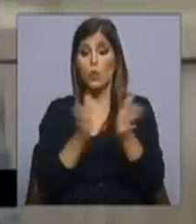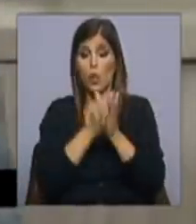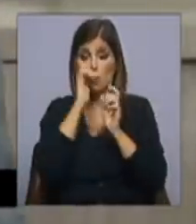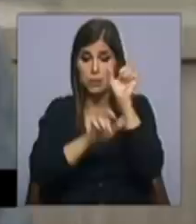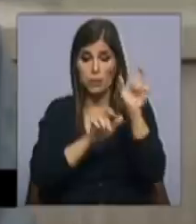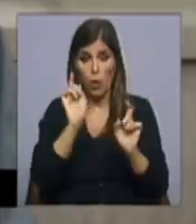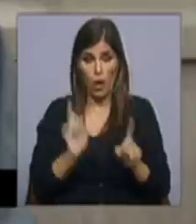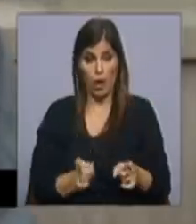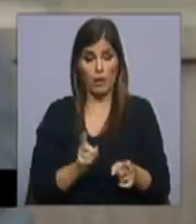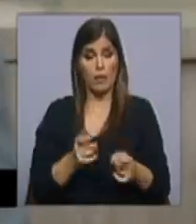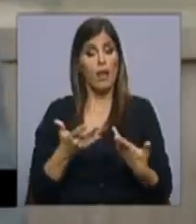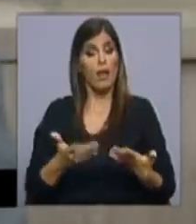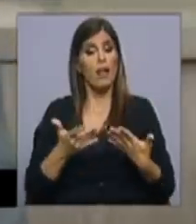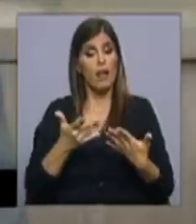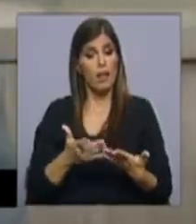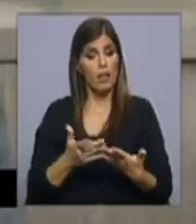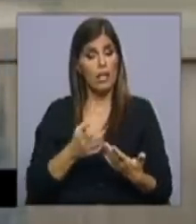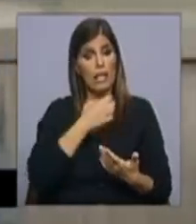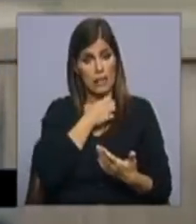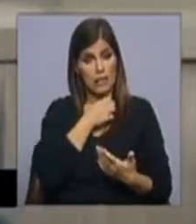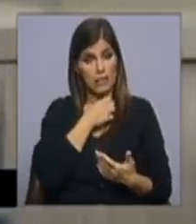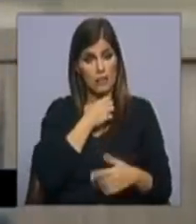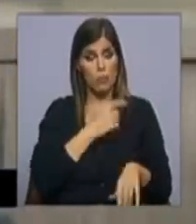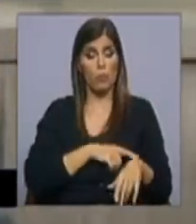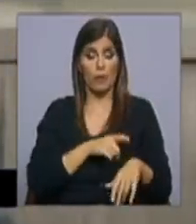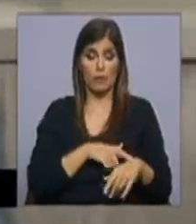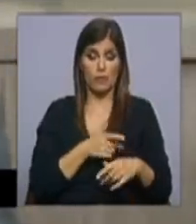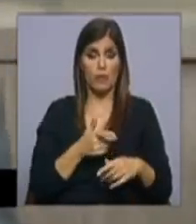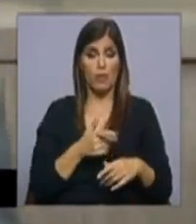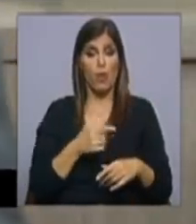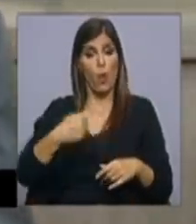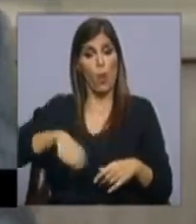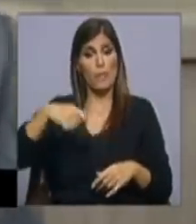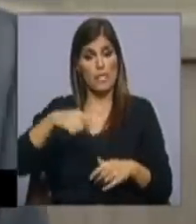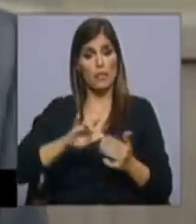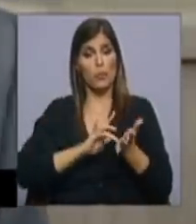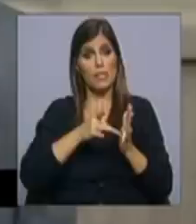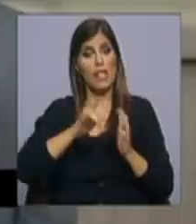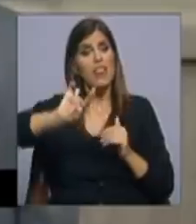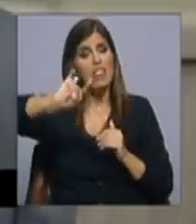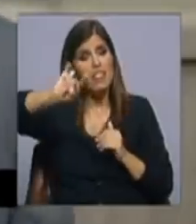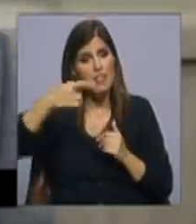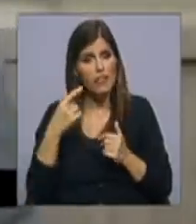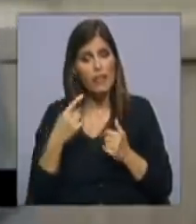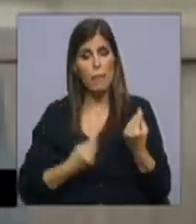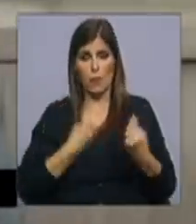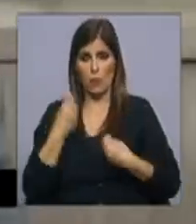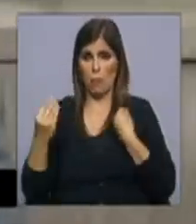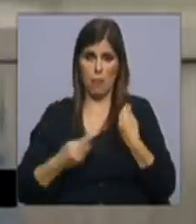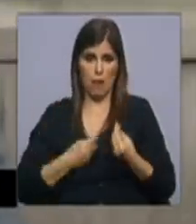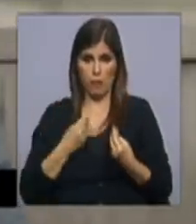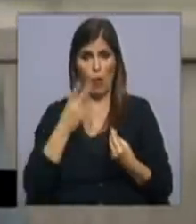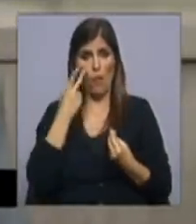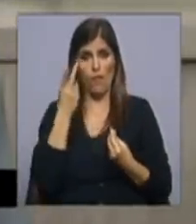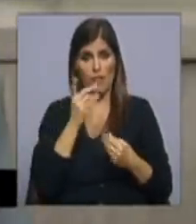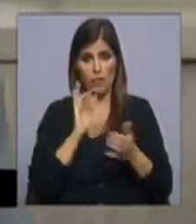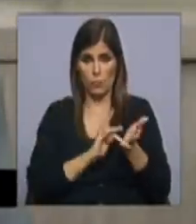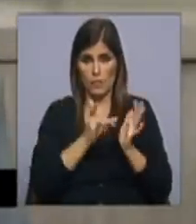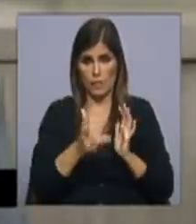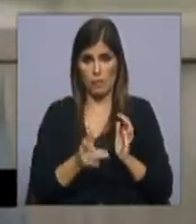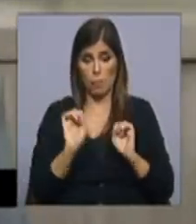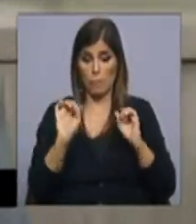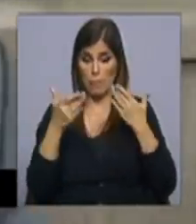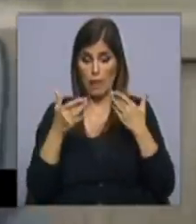pessoas. E nesse momento de crise, o presidente brasileiro deveria estar preocupado com a vida do povo brasileiro. Primeiro cuidamos da